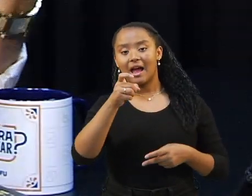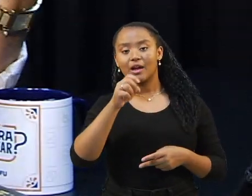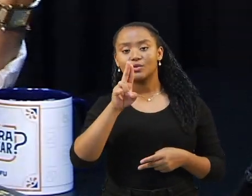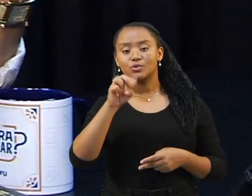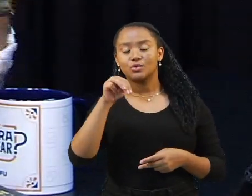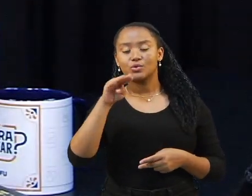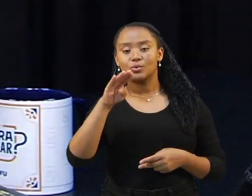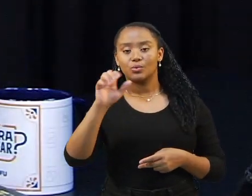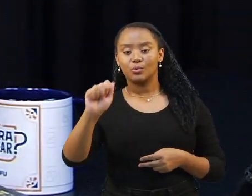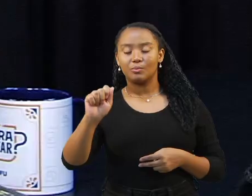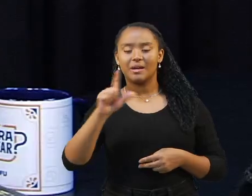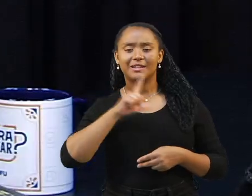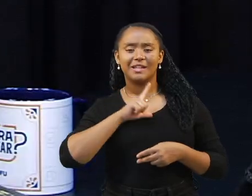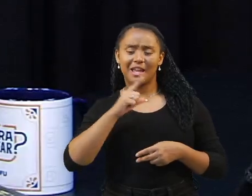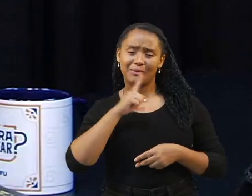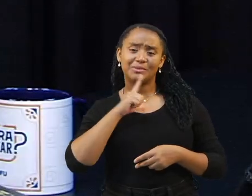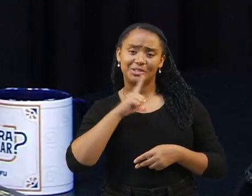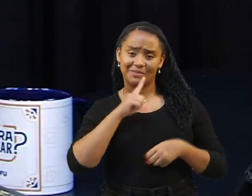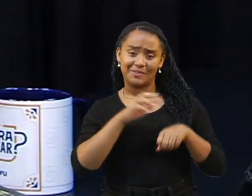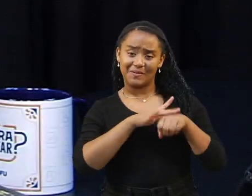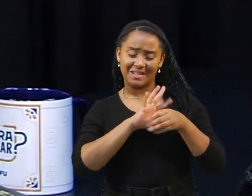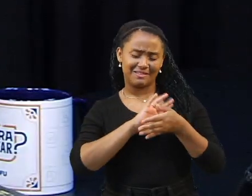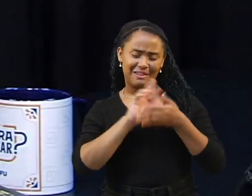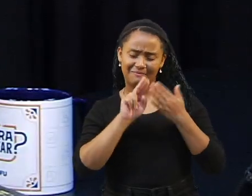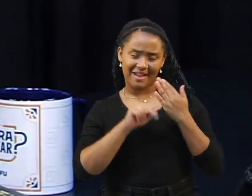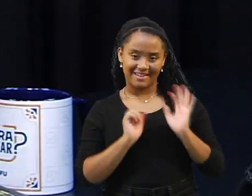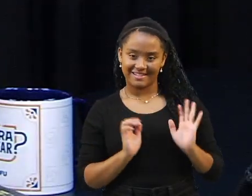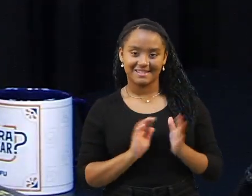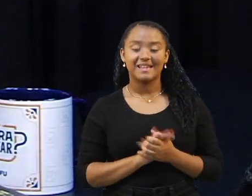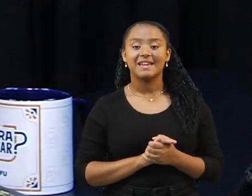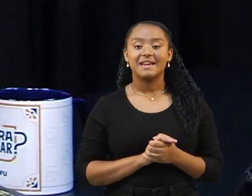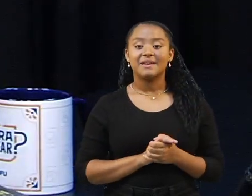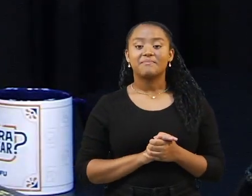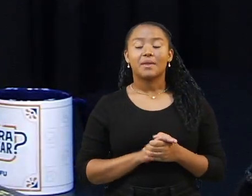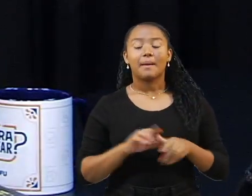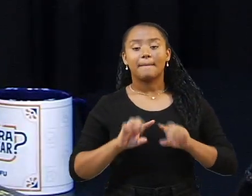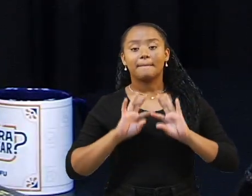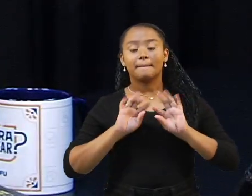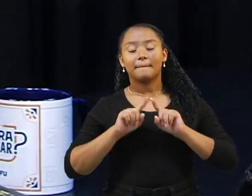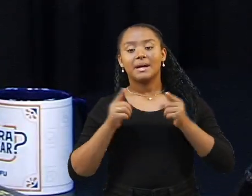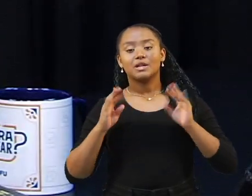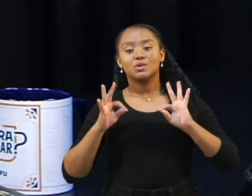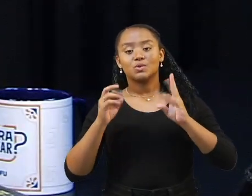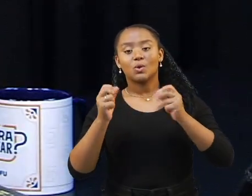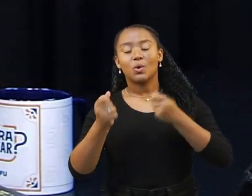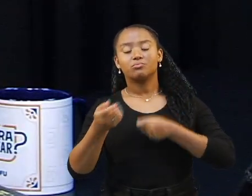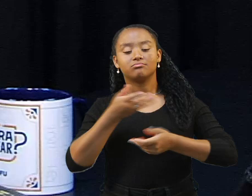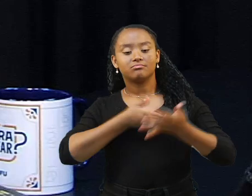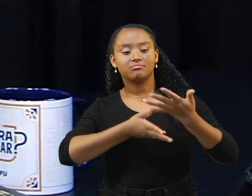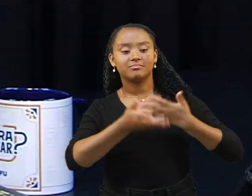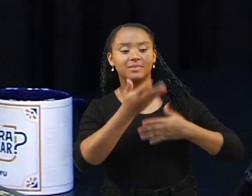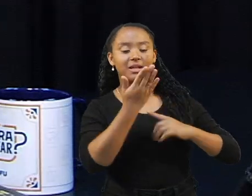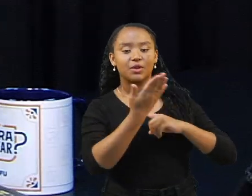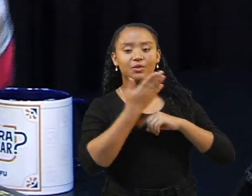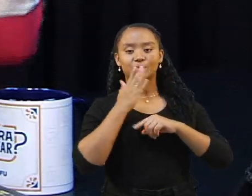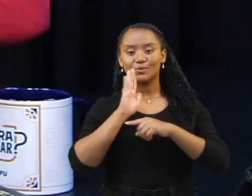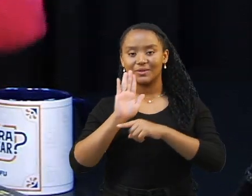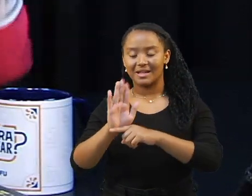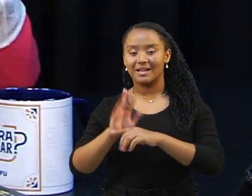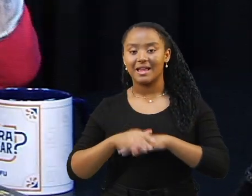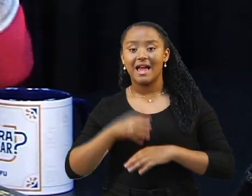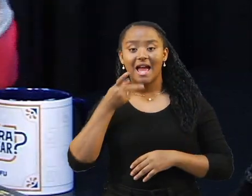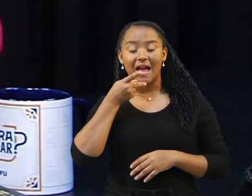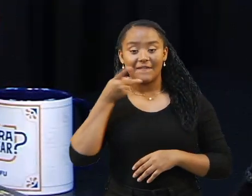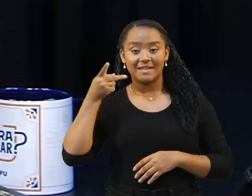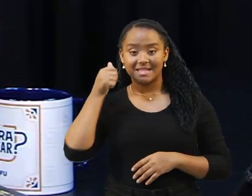mundo uns ajudando os outros, sabe? A vizinha da minha mãe, quando eu tive cachumba, ela me amarrava